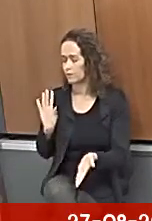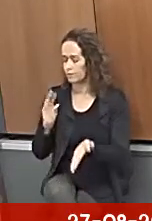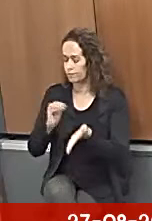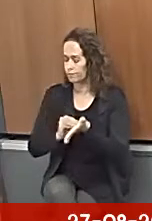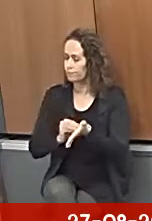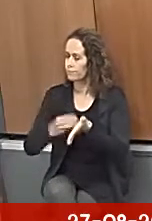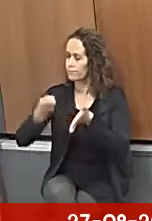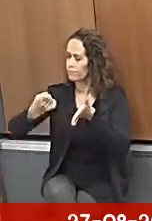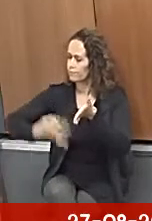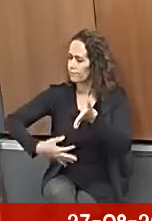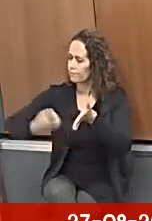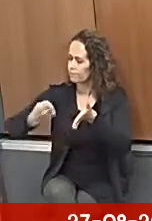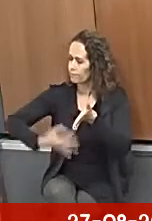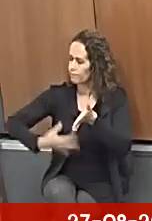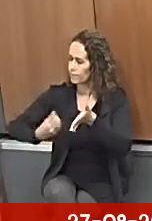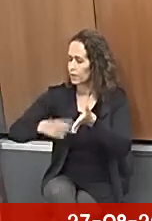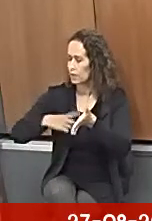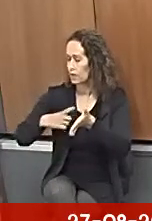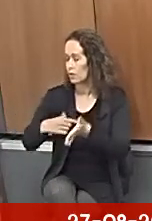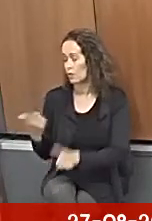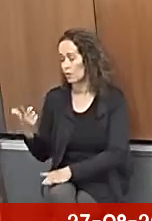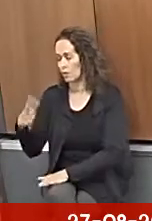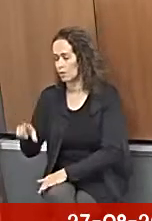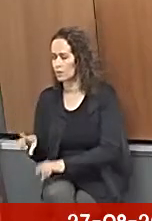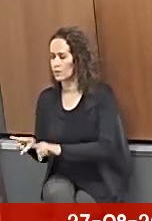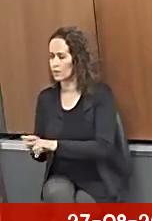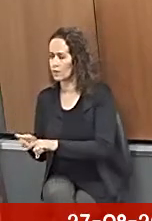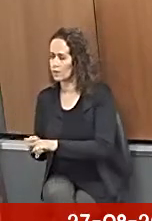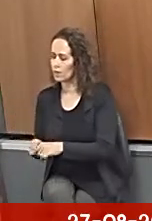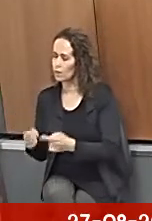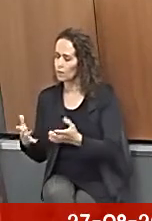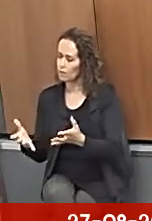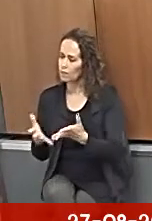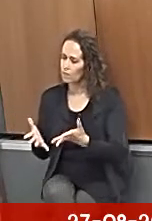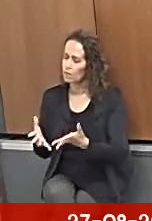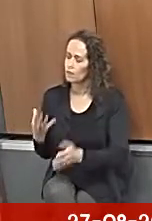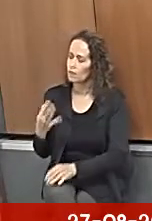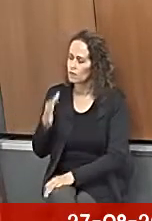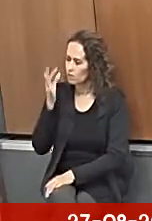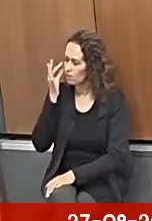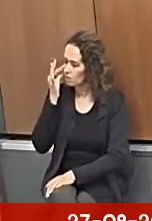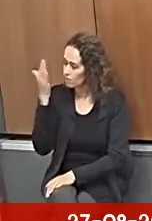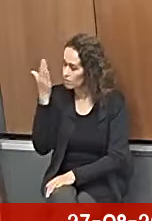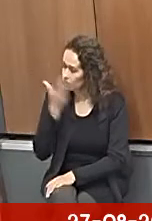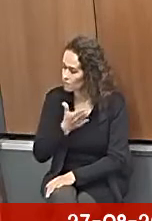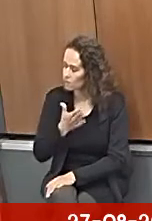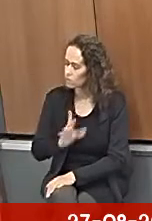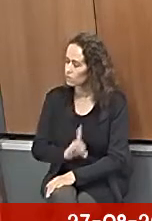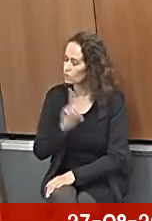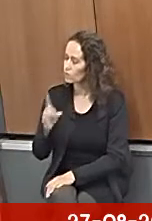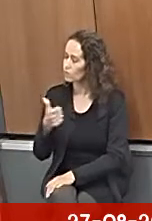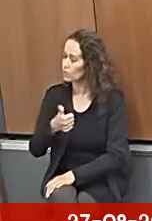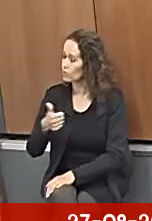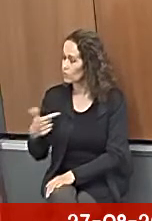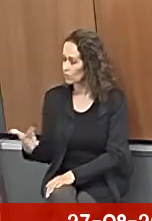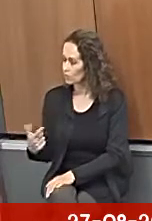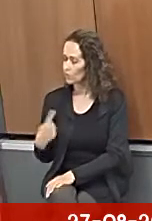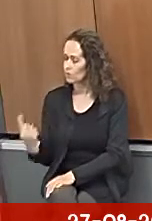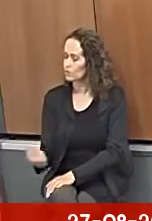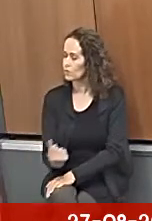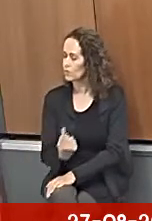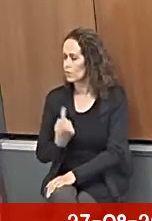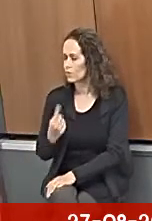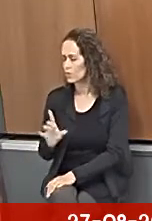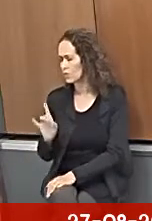levasse tem várias outras aqui né e gostaria de estar presente também no dia 12 para a gente poder não